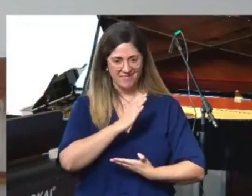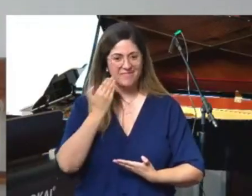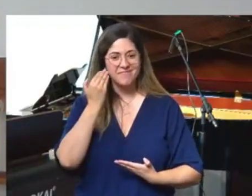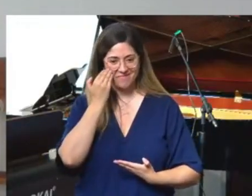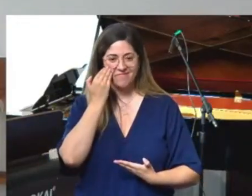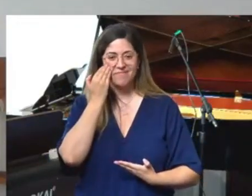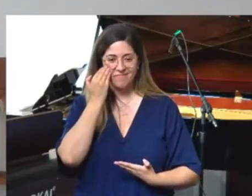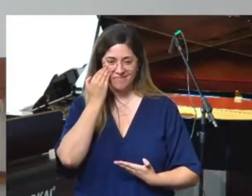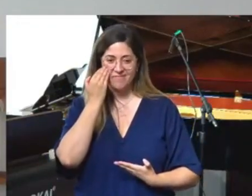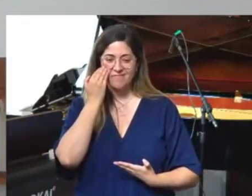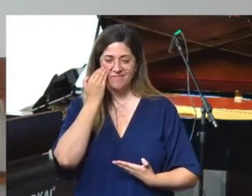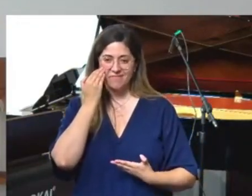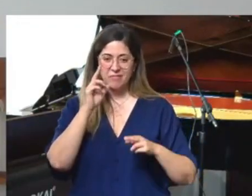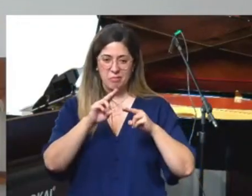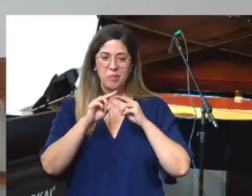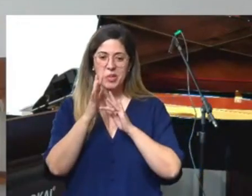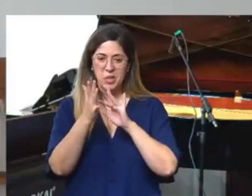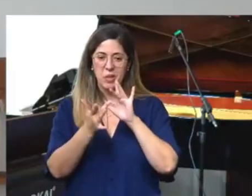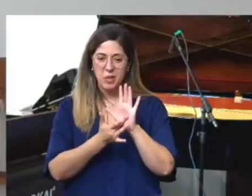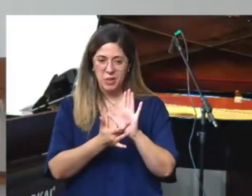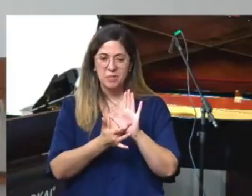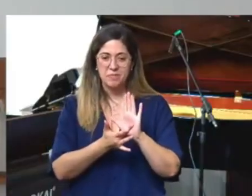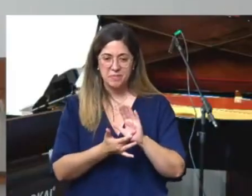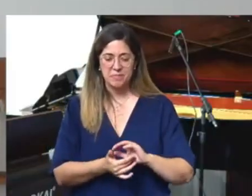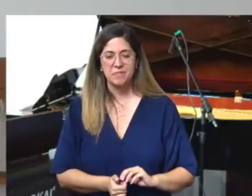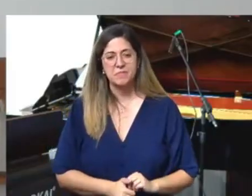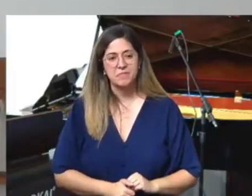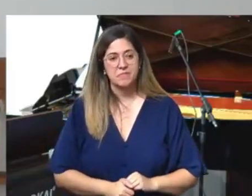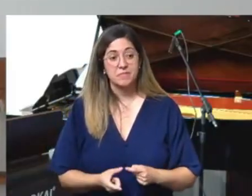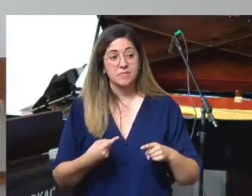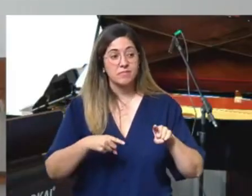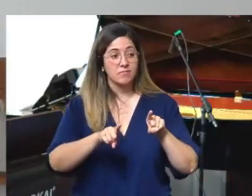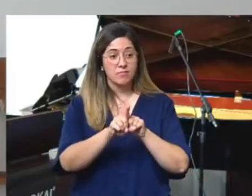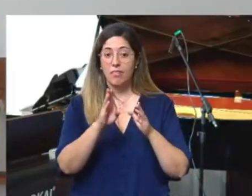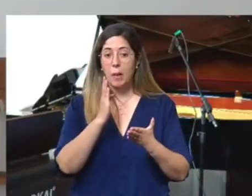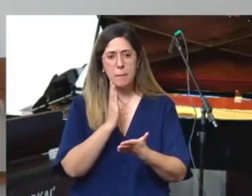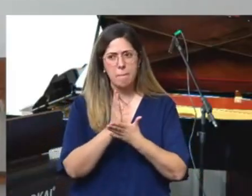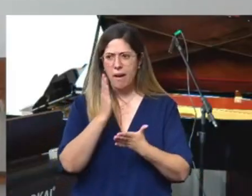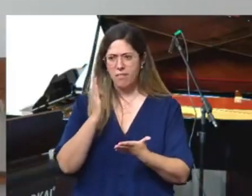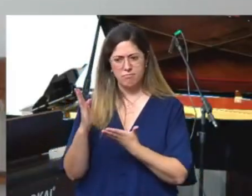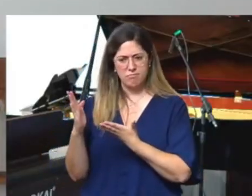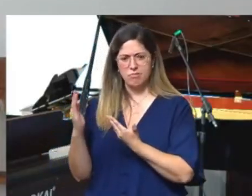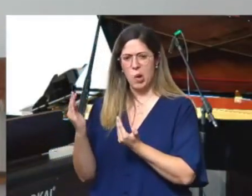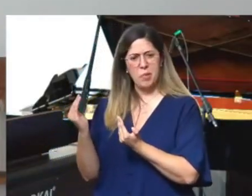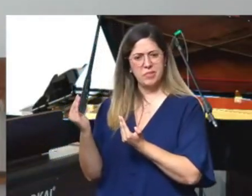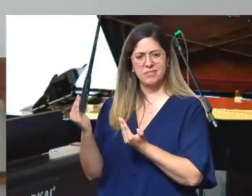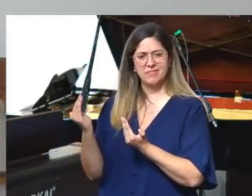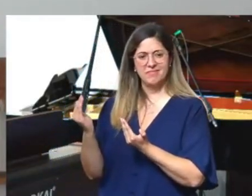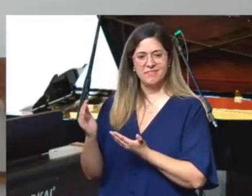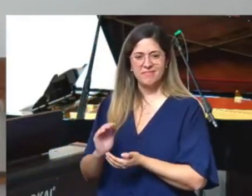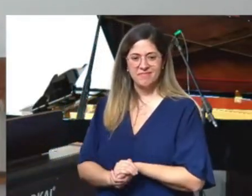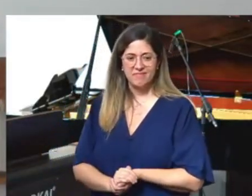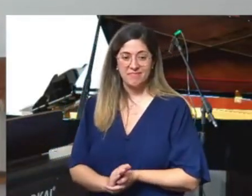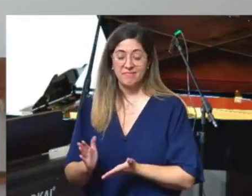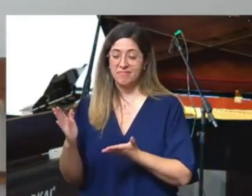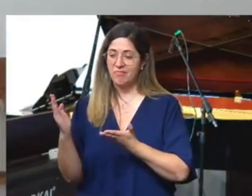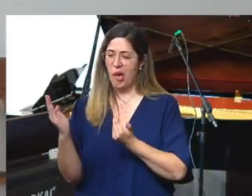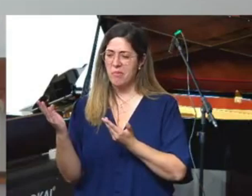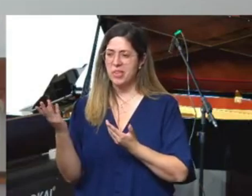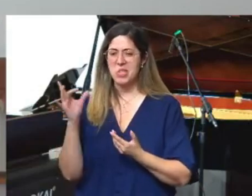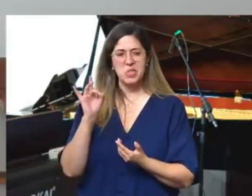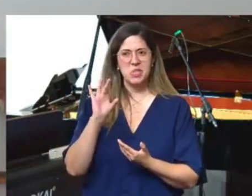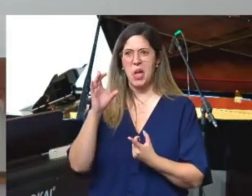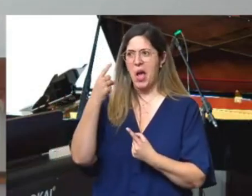diferentemente no seu procedimento. E ele não para nos jovens, que são muitas vezes